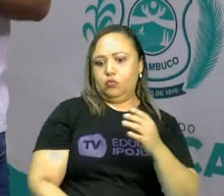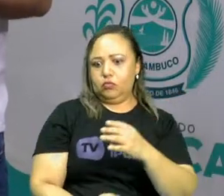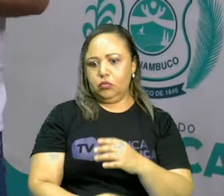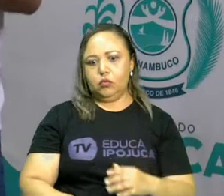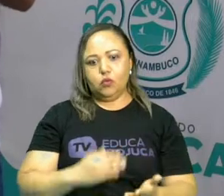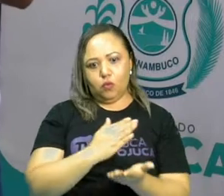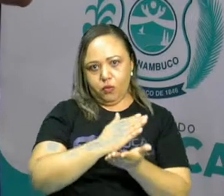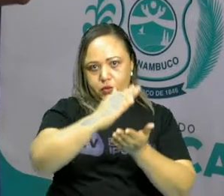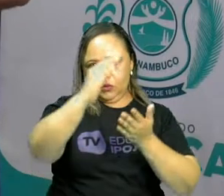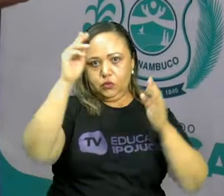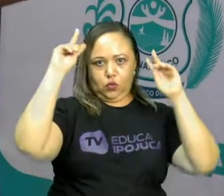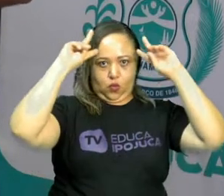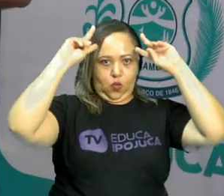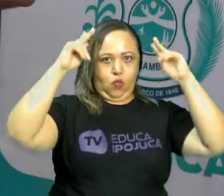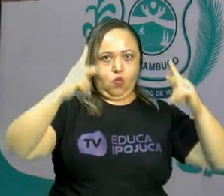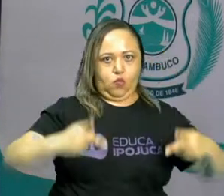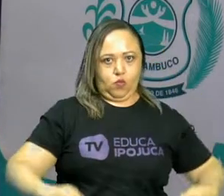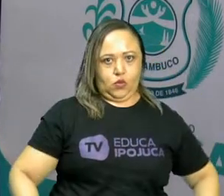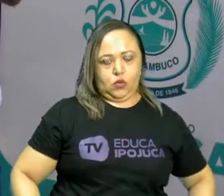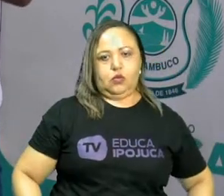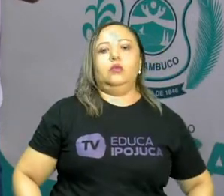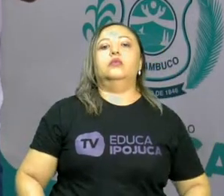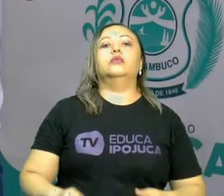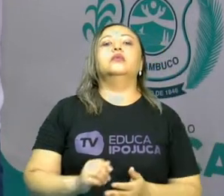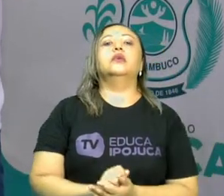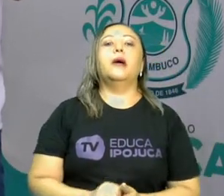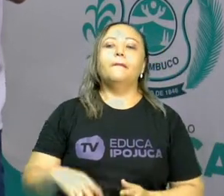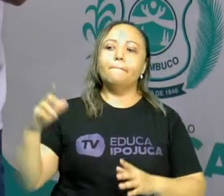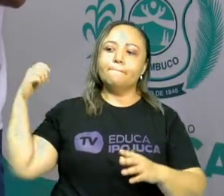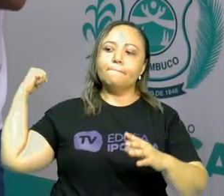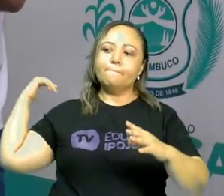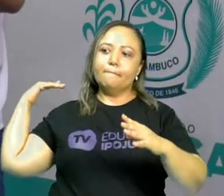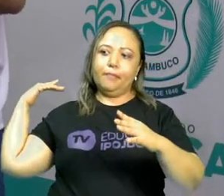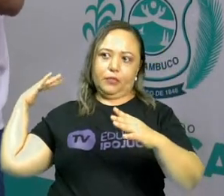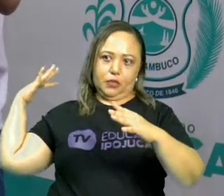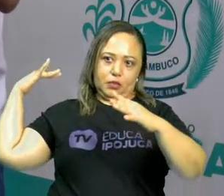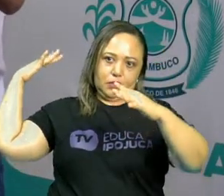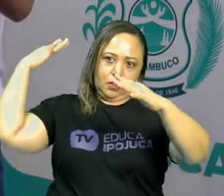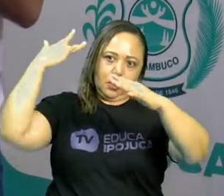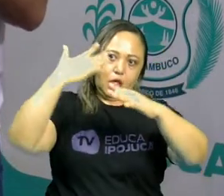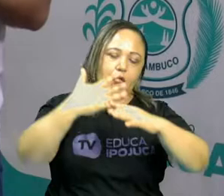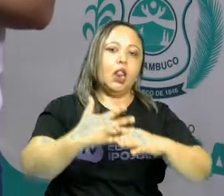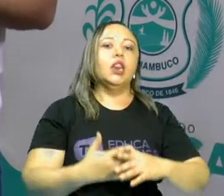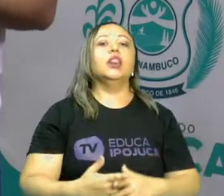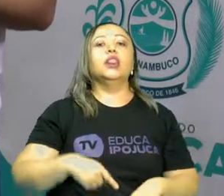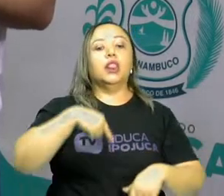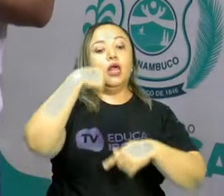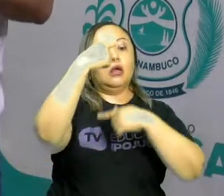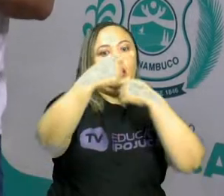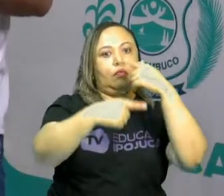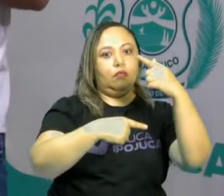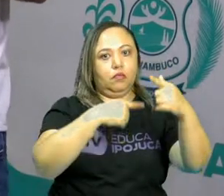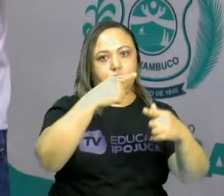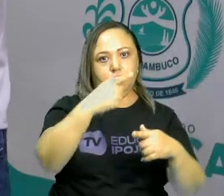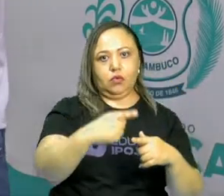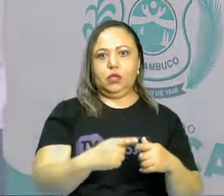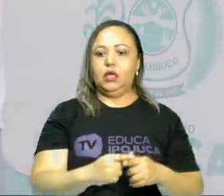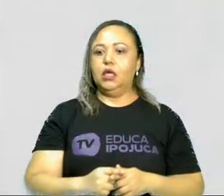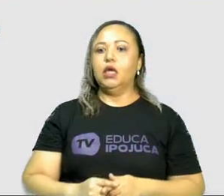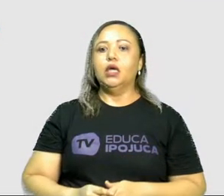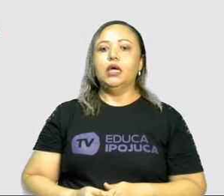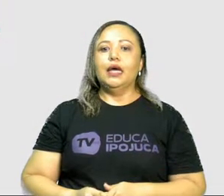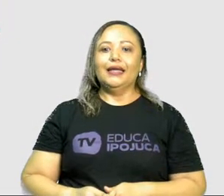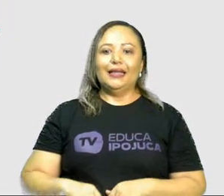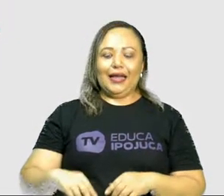da história do homem, né, é justamente a chamada pré-história. Depois, nós vamos ter a chamada